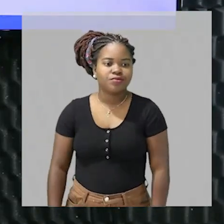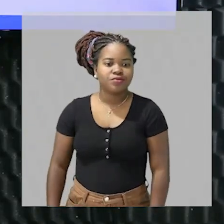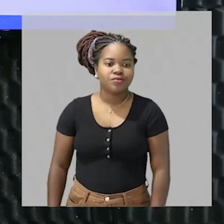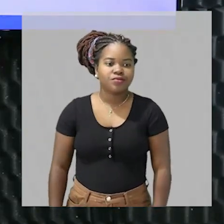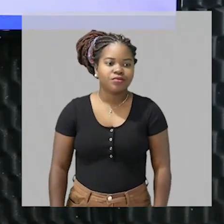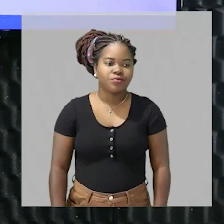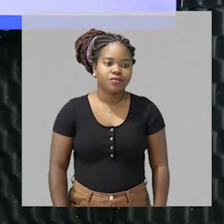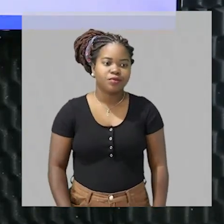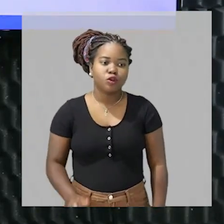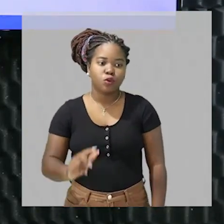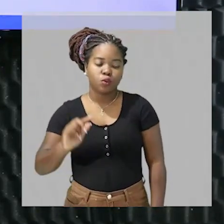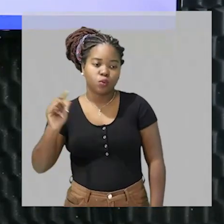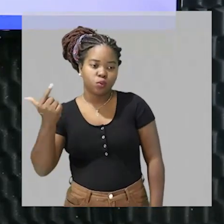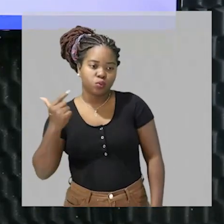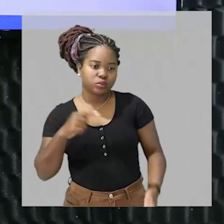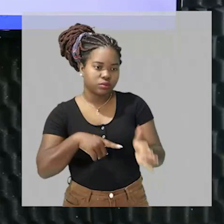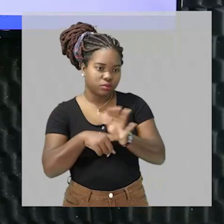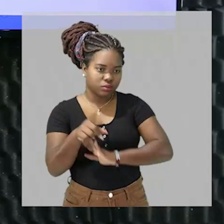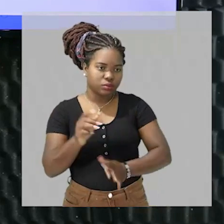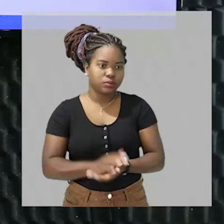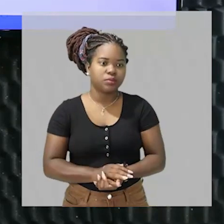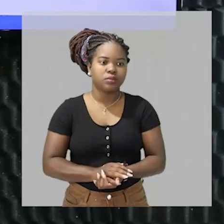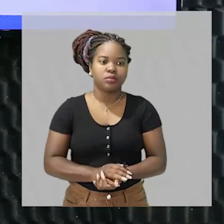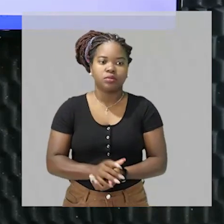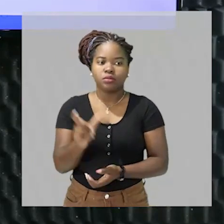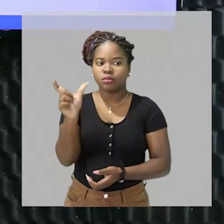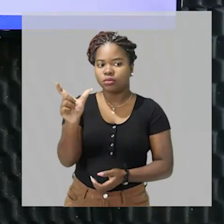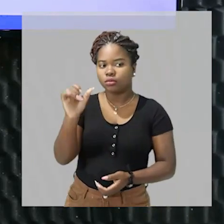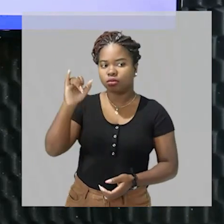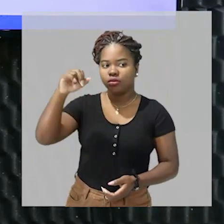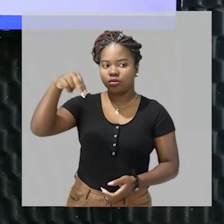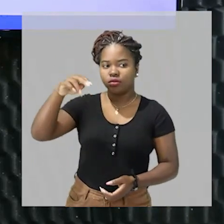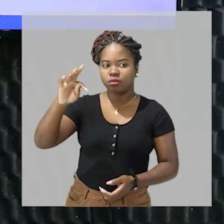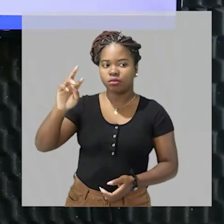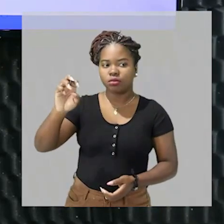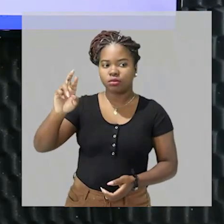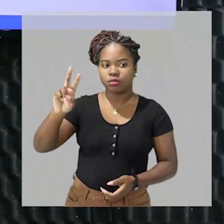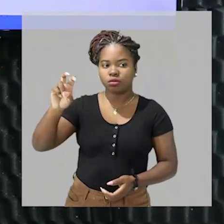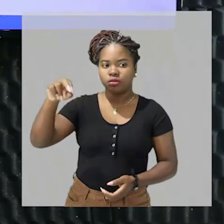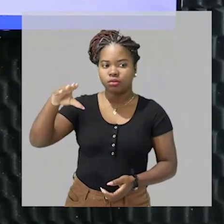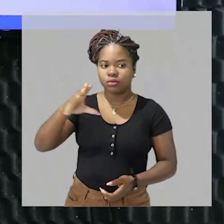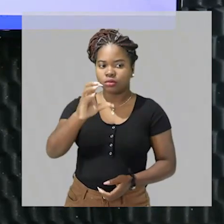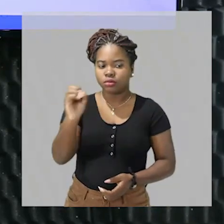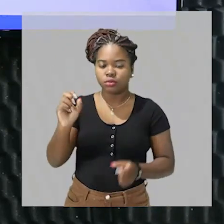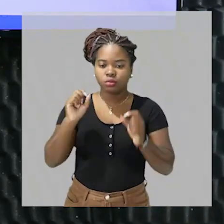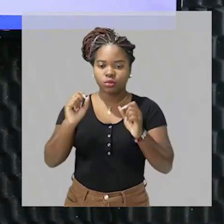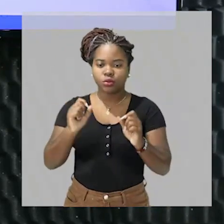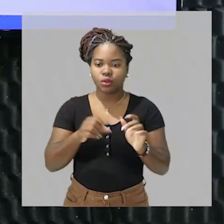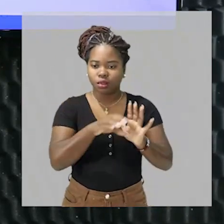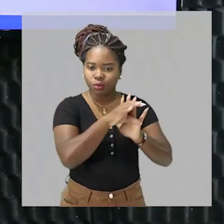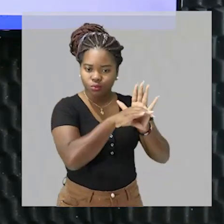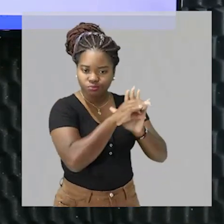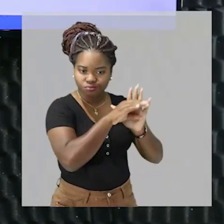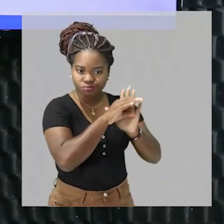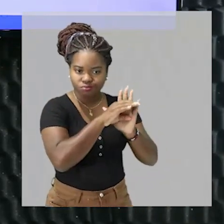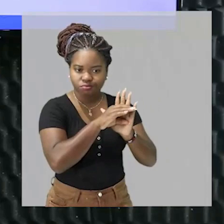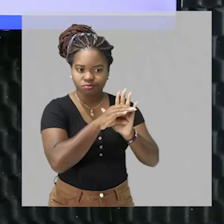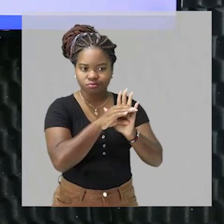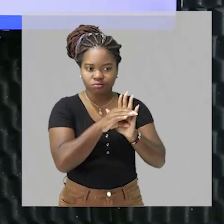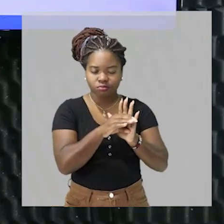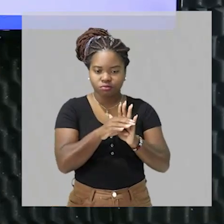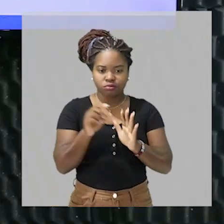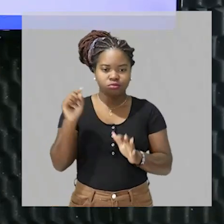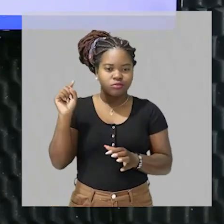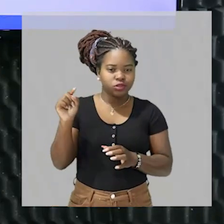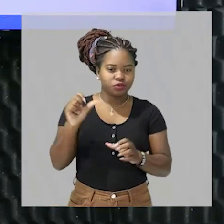Intervenção. Nós já falamos sobre isso na arte contemporânea. Intervenção é um conceito onde você literalmente intervém